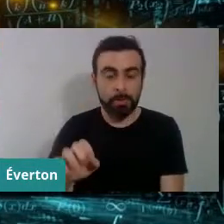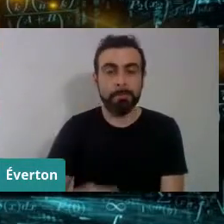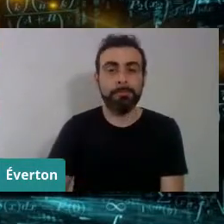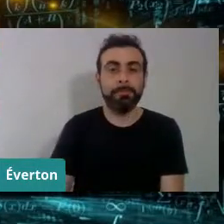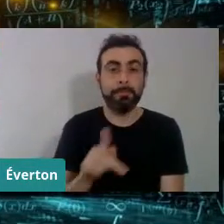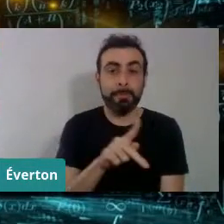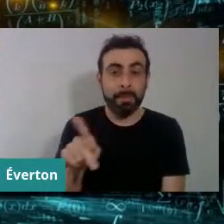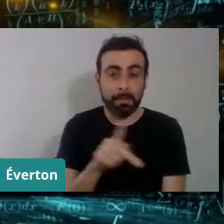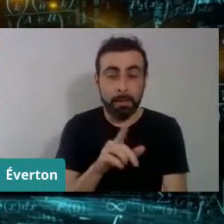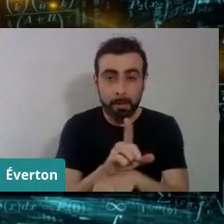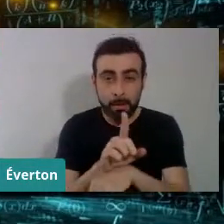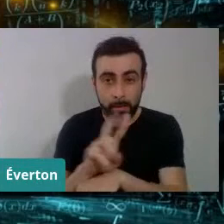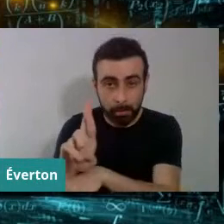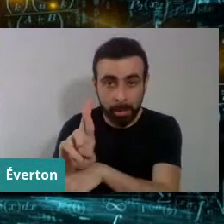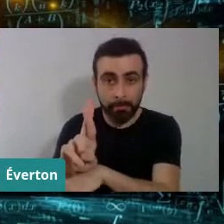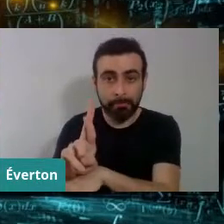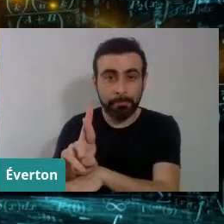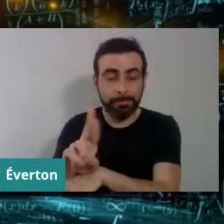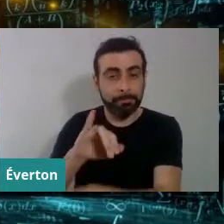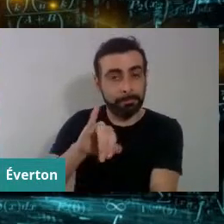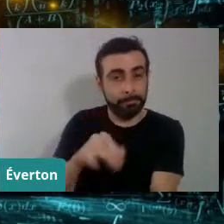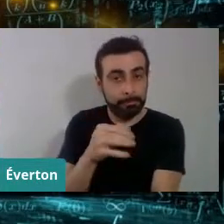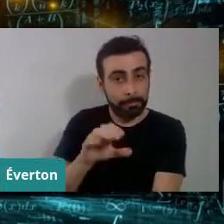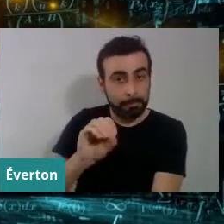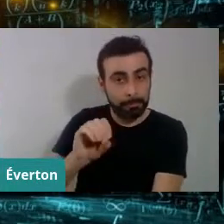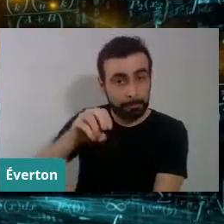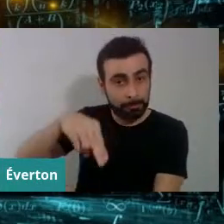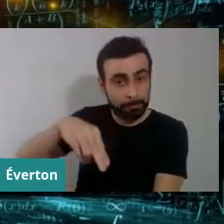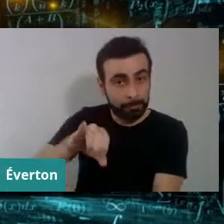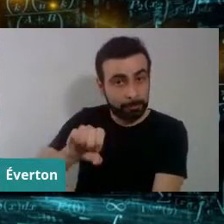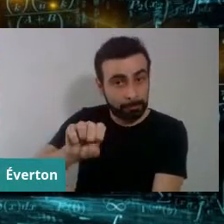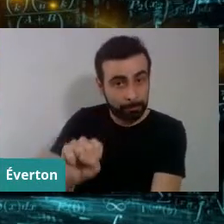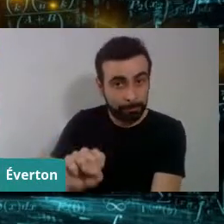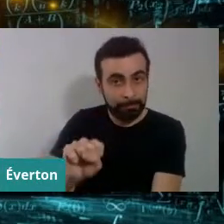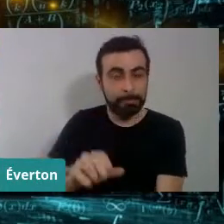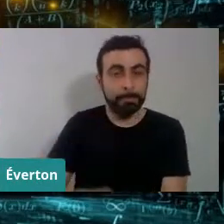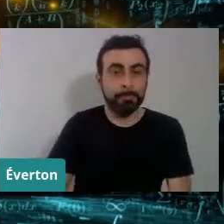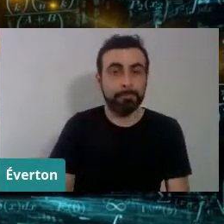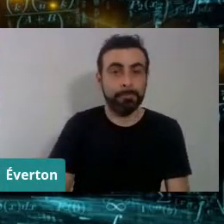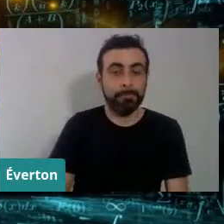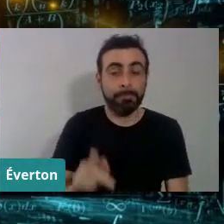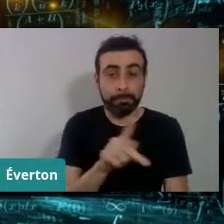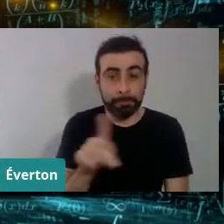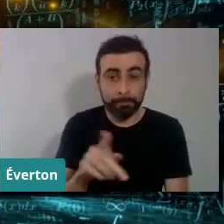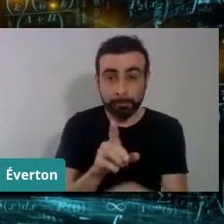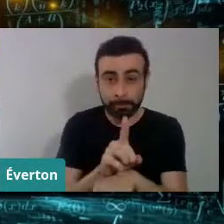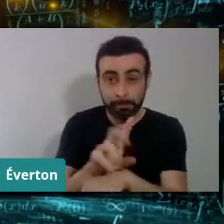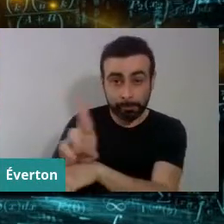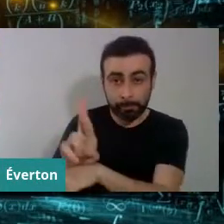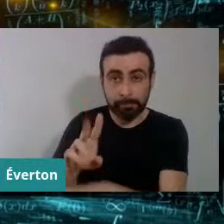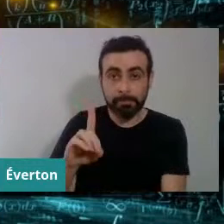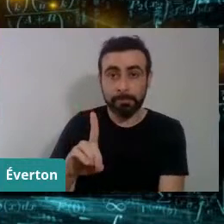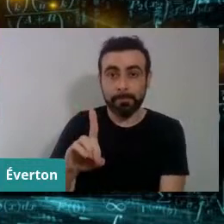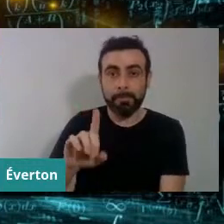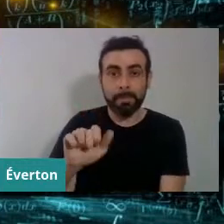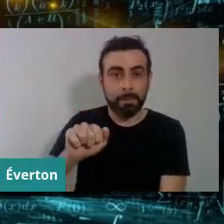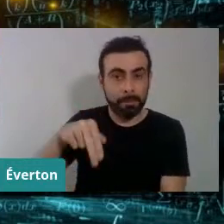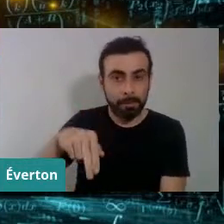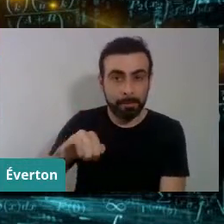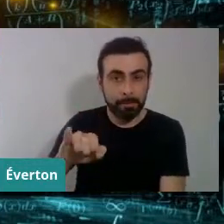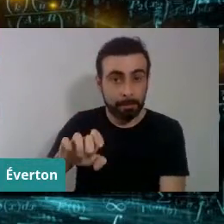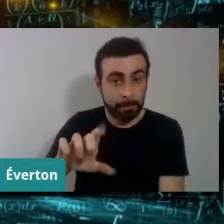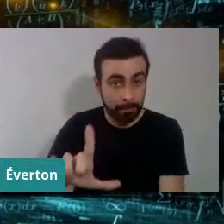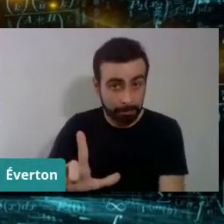professor doutor Jones Jax Nerves, professor doutor Daniel Trevisan